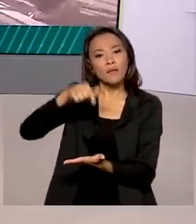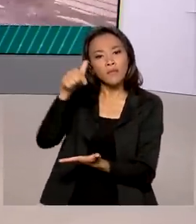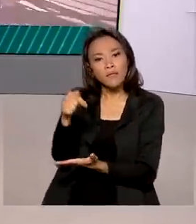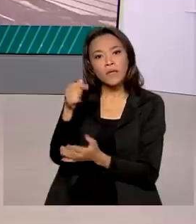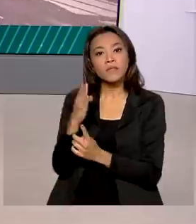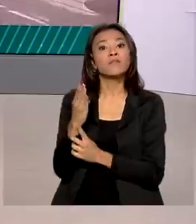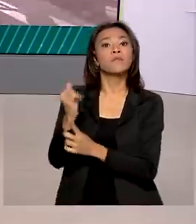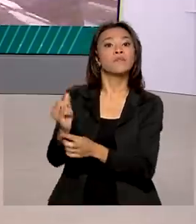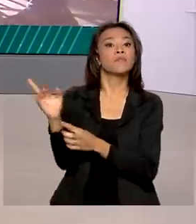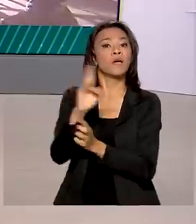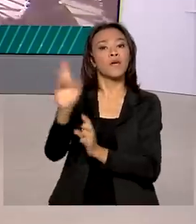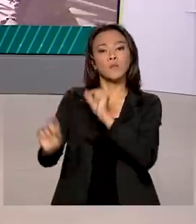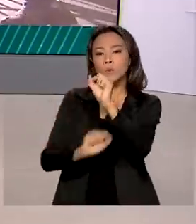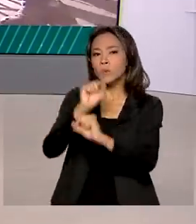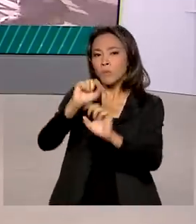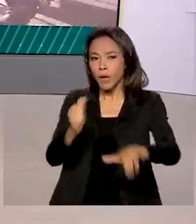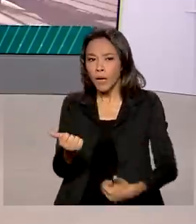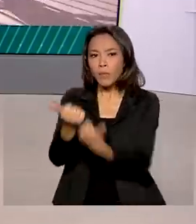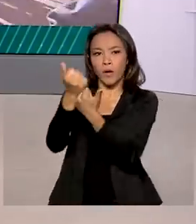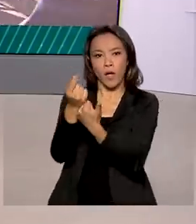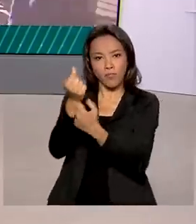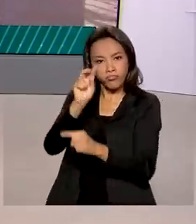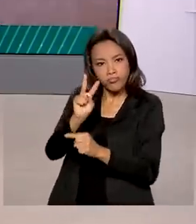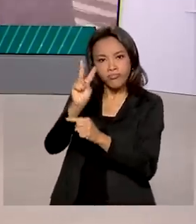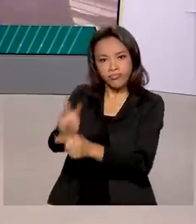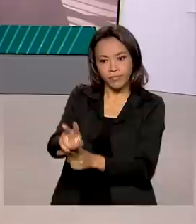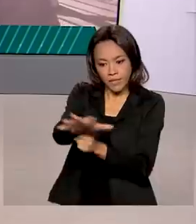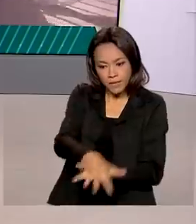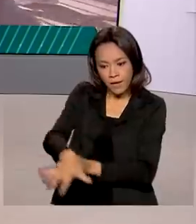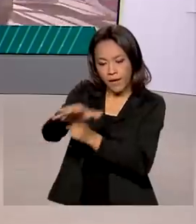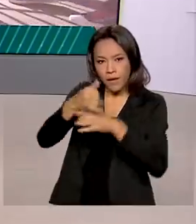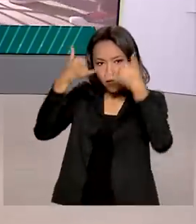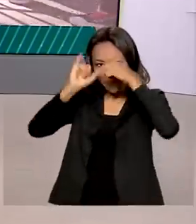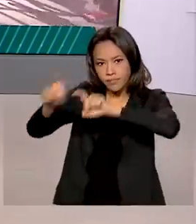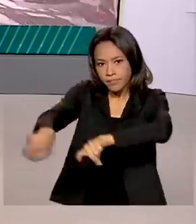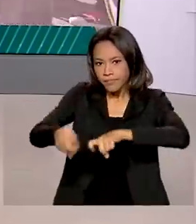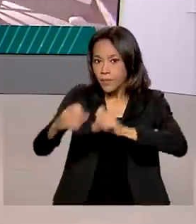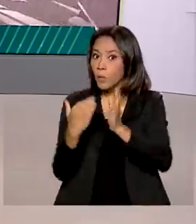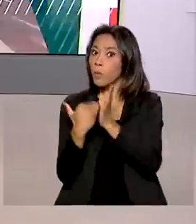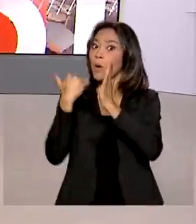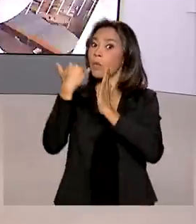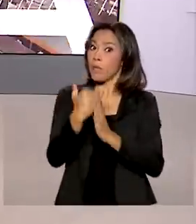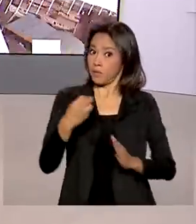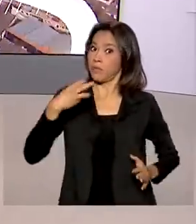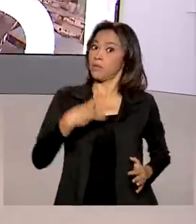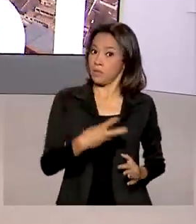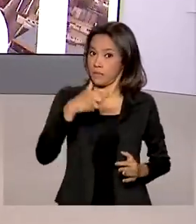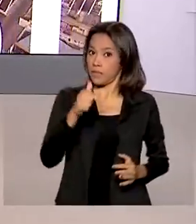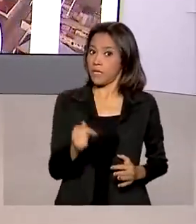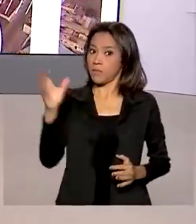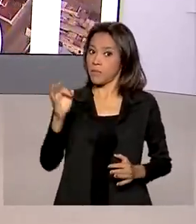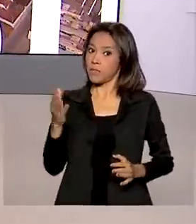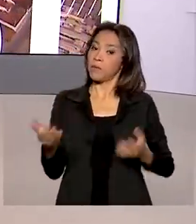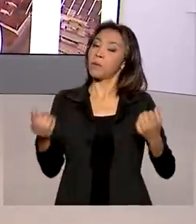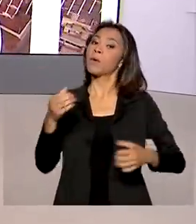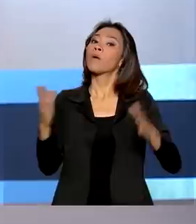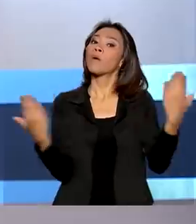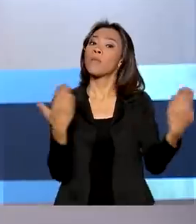R$ 97 bilhões para financiar a atividade agropecuária, um aumento de 37% em relação à safra